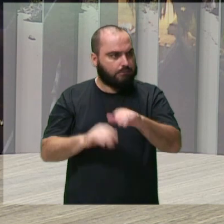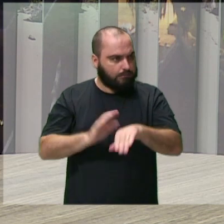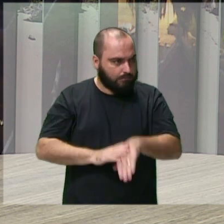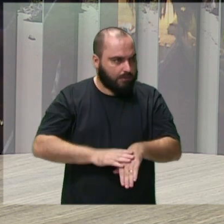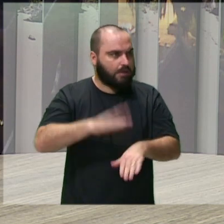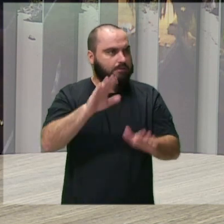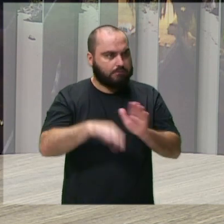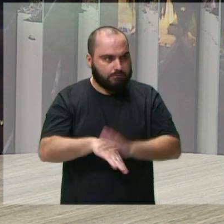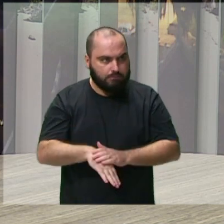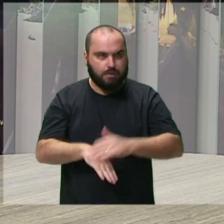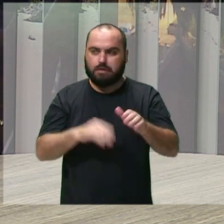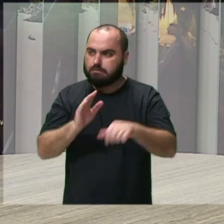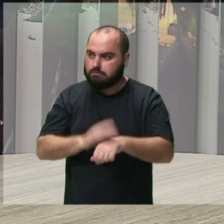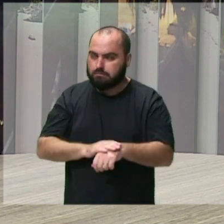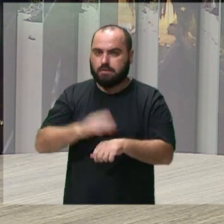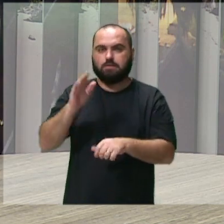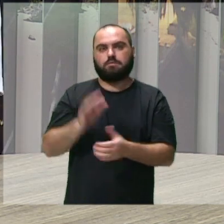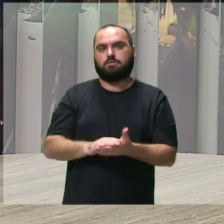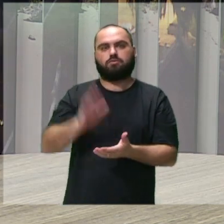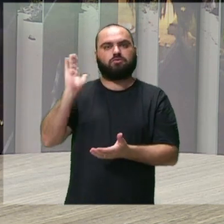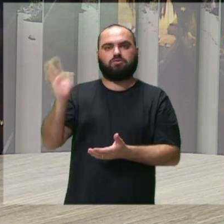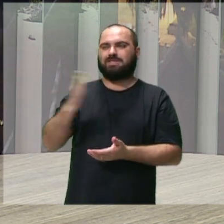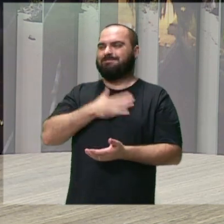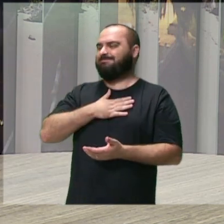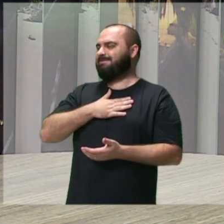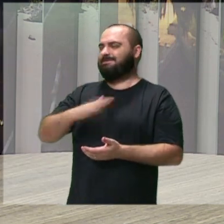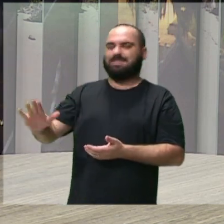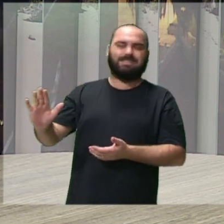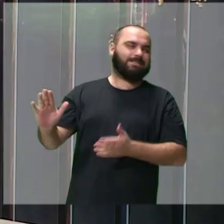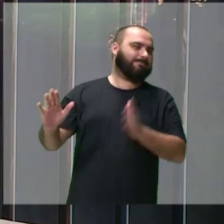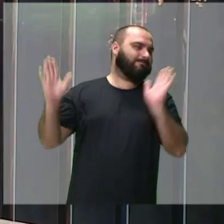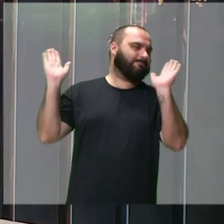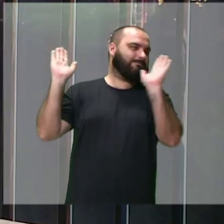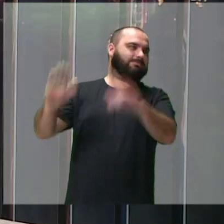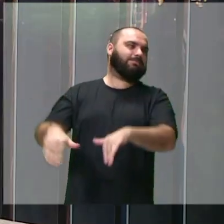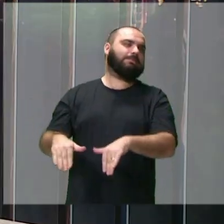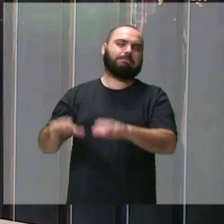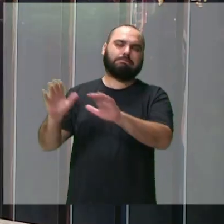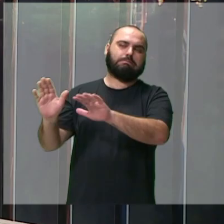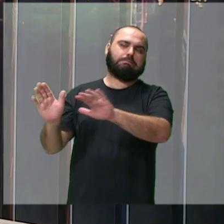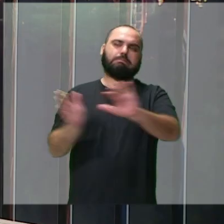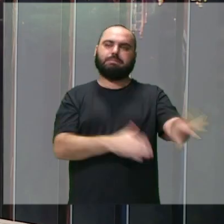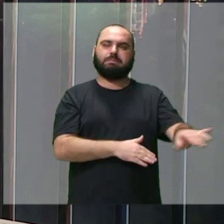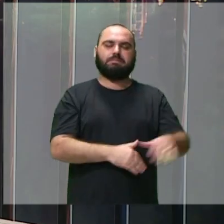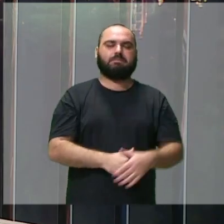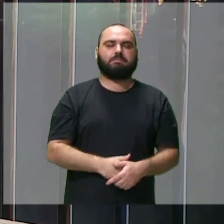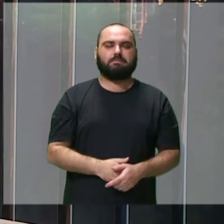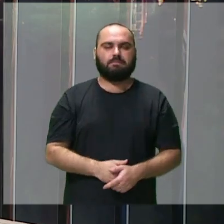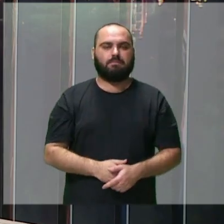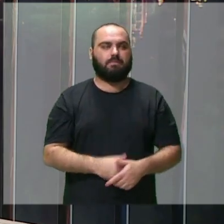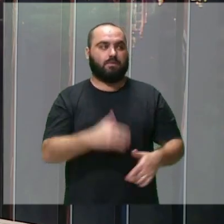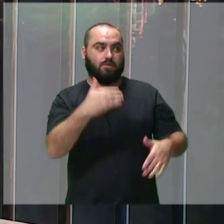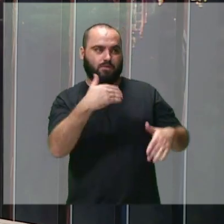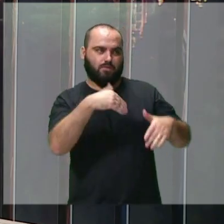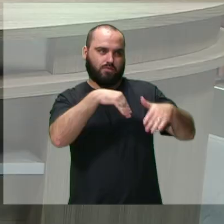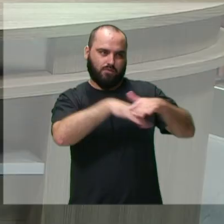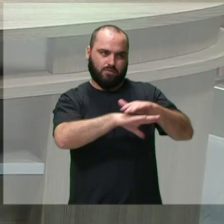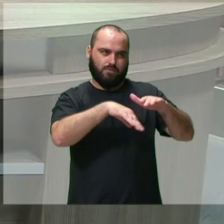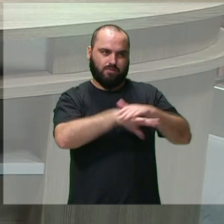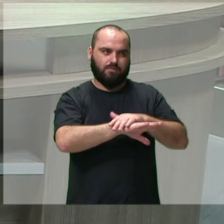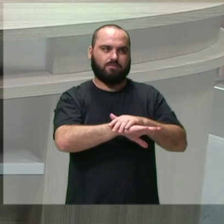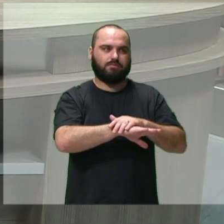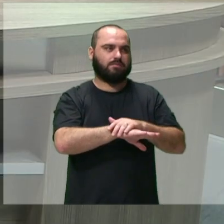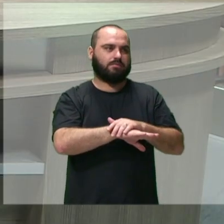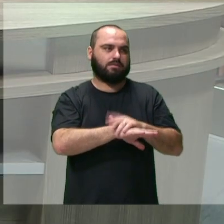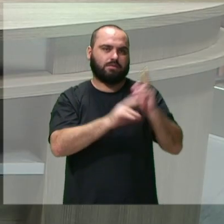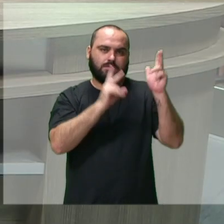aí já não é mais aquilo, já não gostei, deixei de gostar e ponho de lado. Vamos colocar assim, guardadas as devidas proporções, é